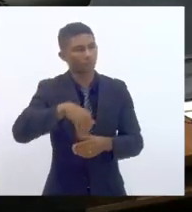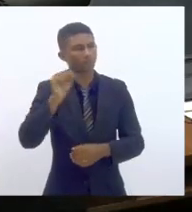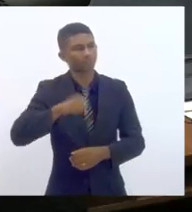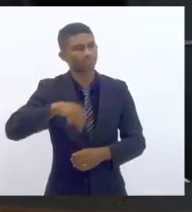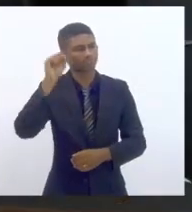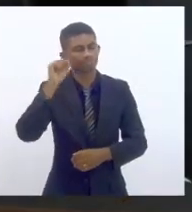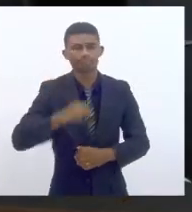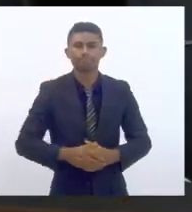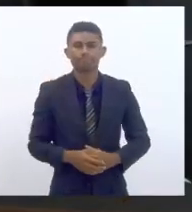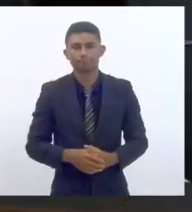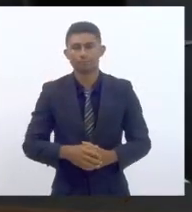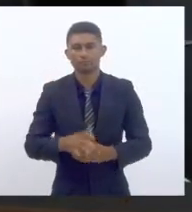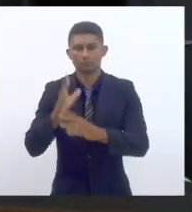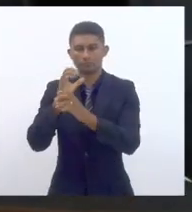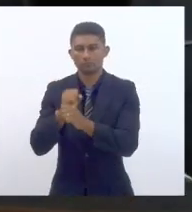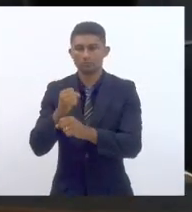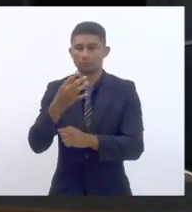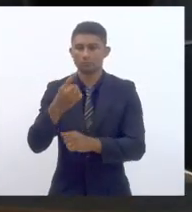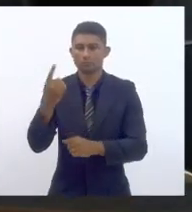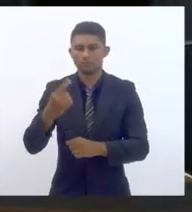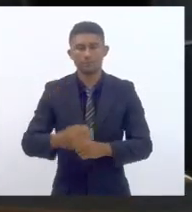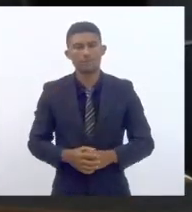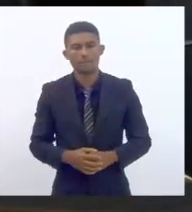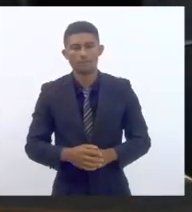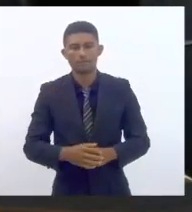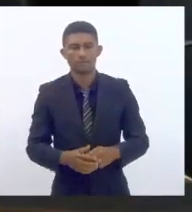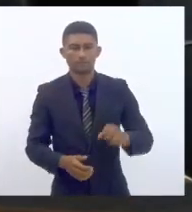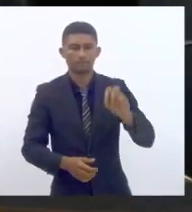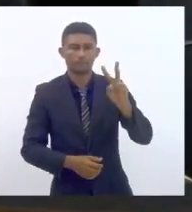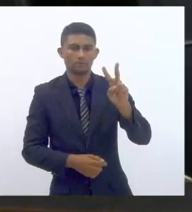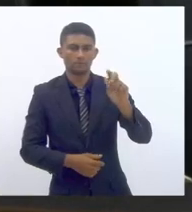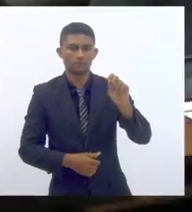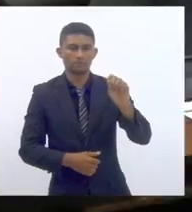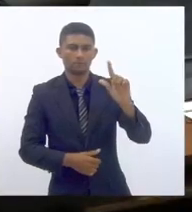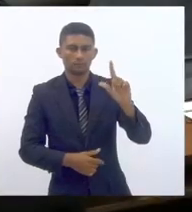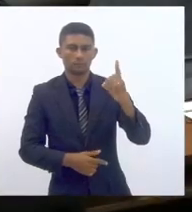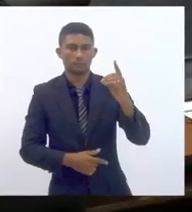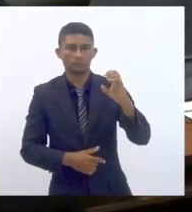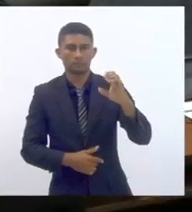Valdeci, vota sim, 41. Deputado Valdeque Carneiro.